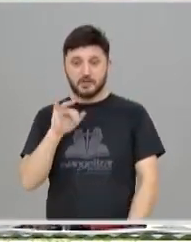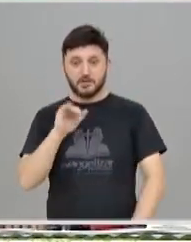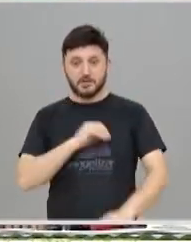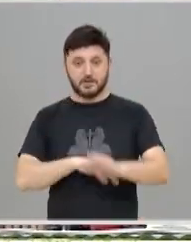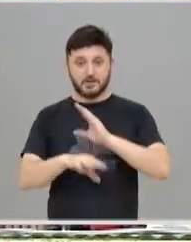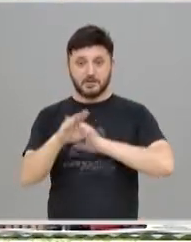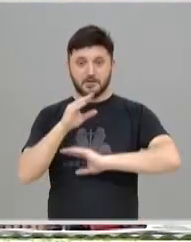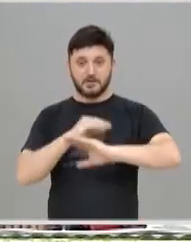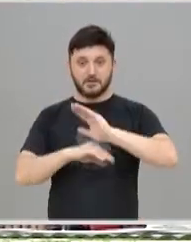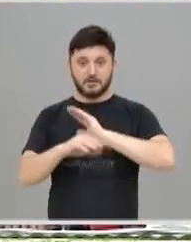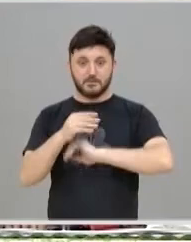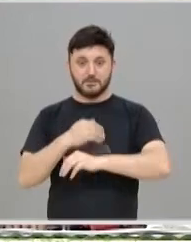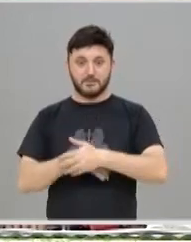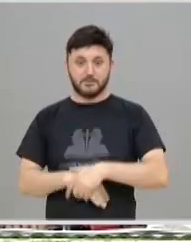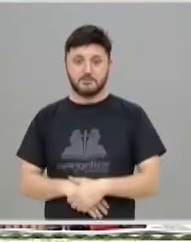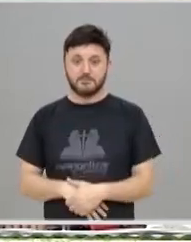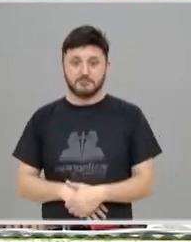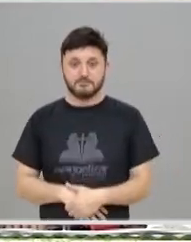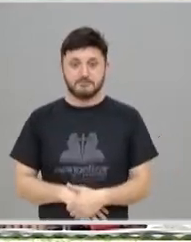Cantemos.